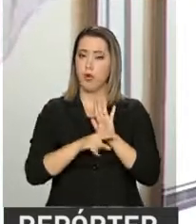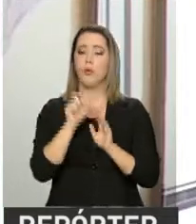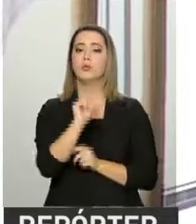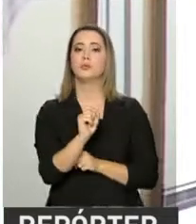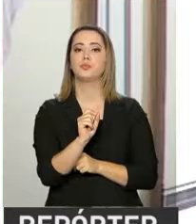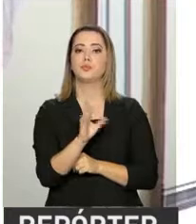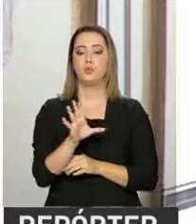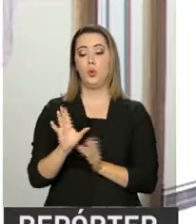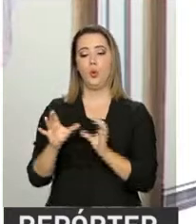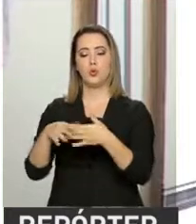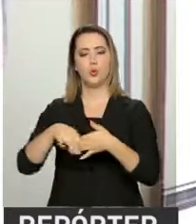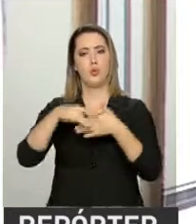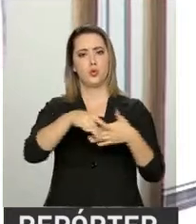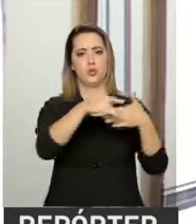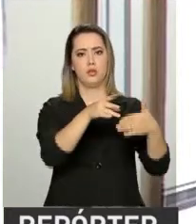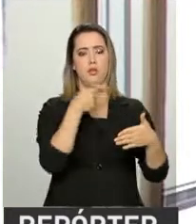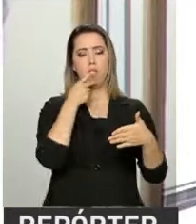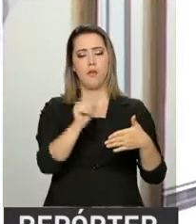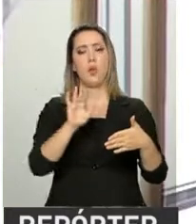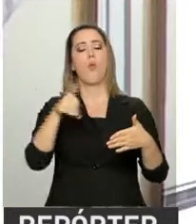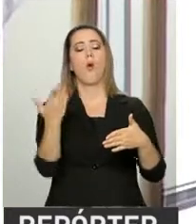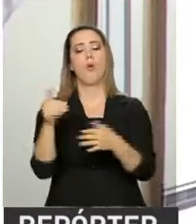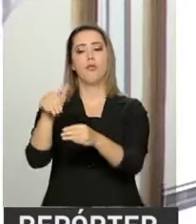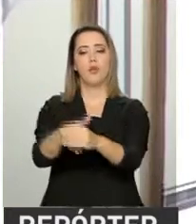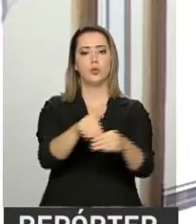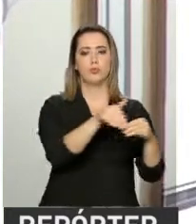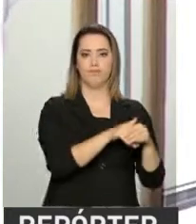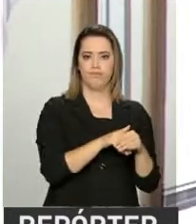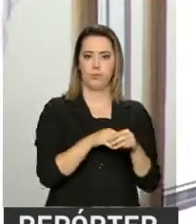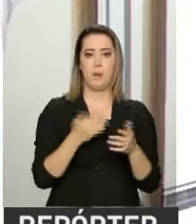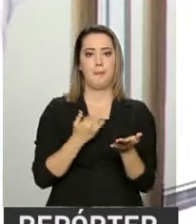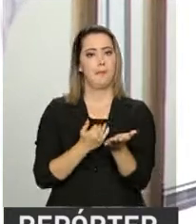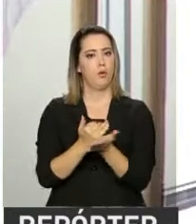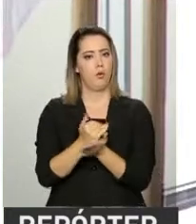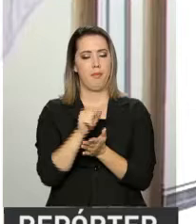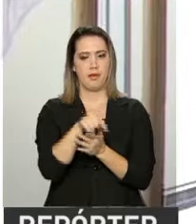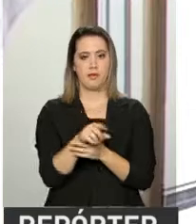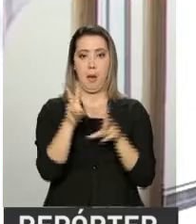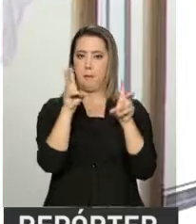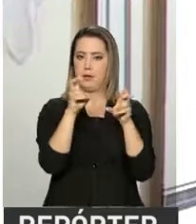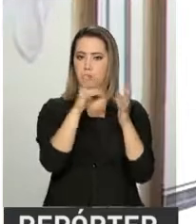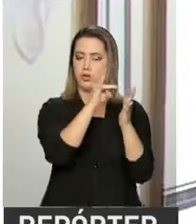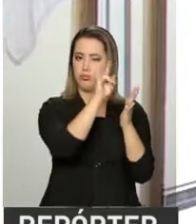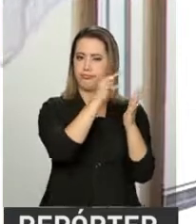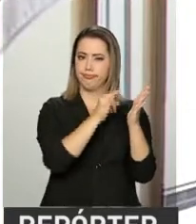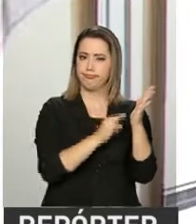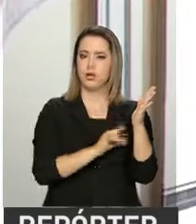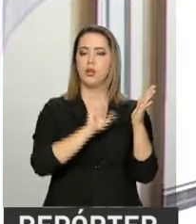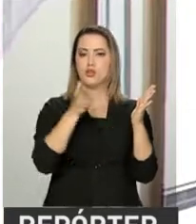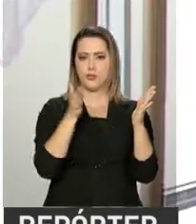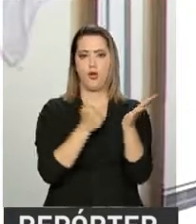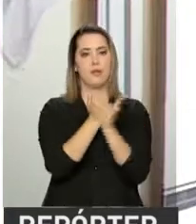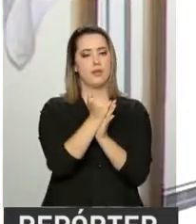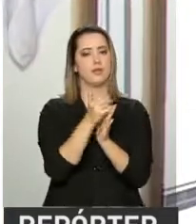vão encaminhar os votos das bancadas. Primeiro vai ser votado o texto original, que já passou pela Câmara dos Deputados